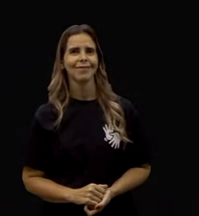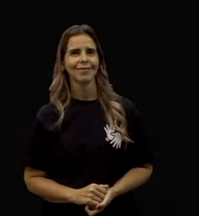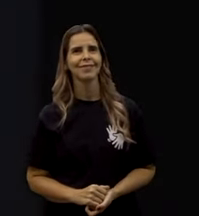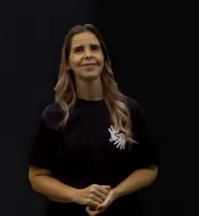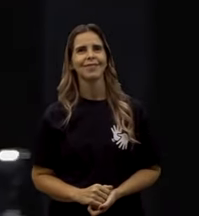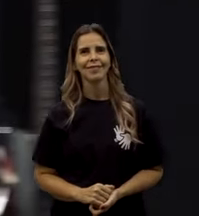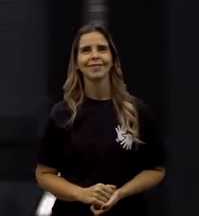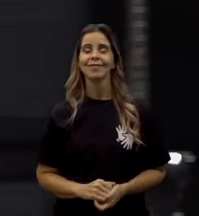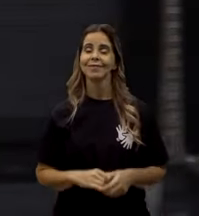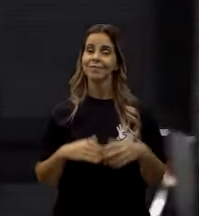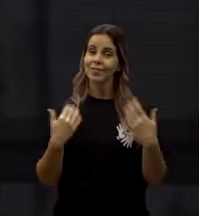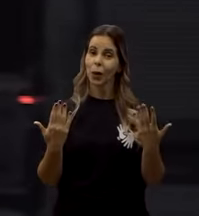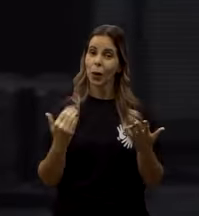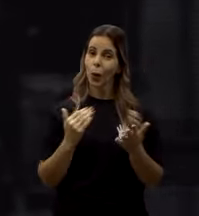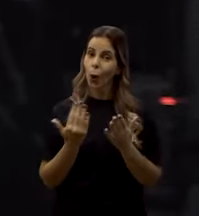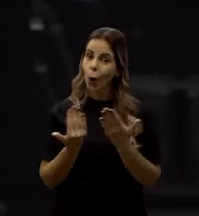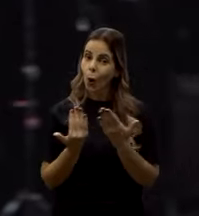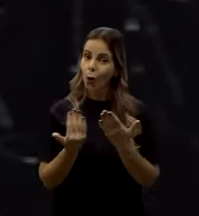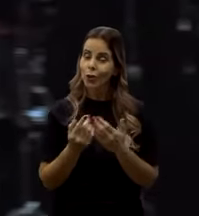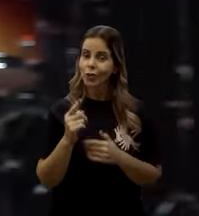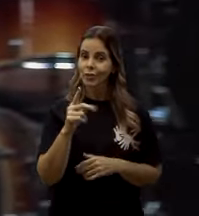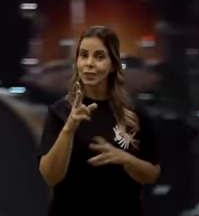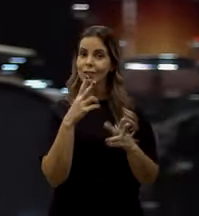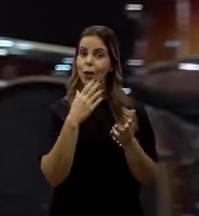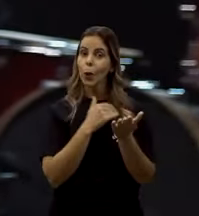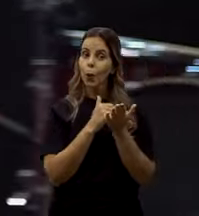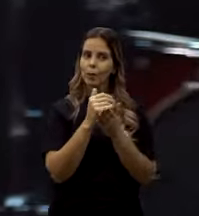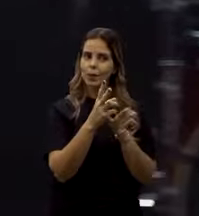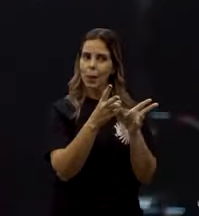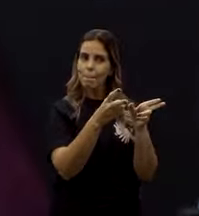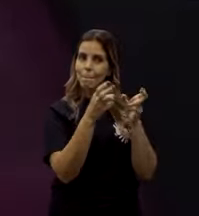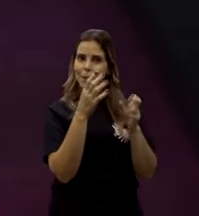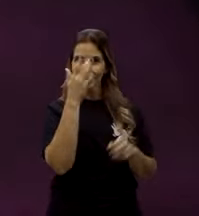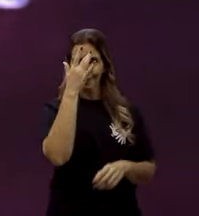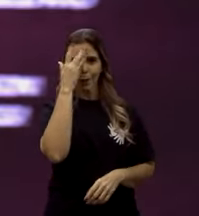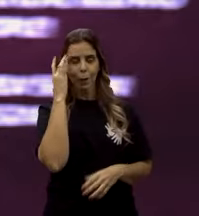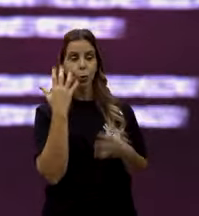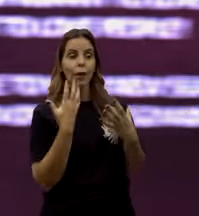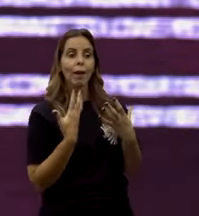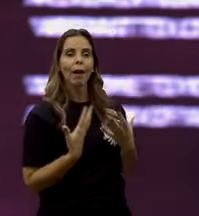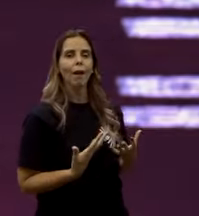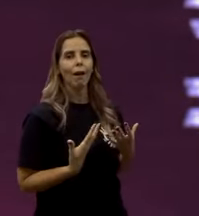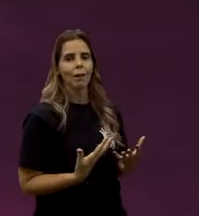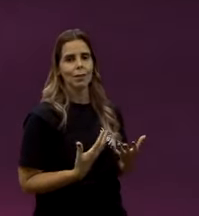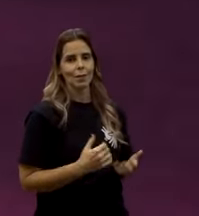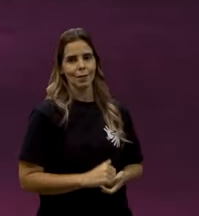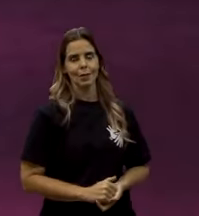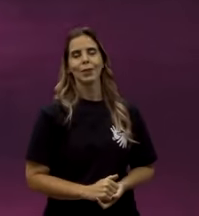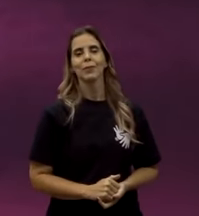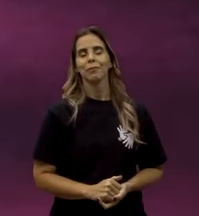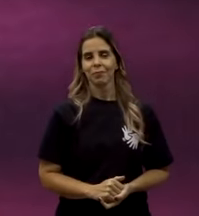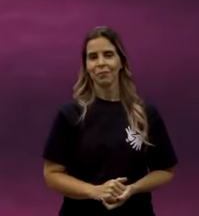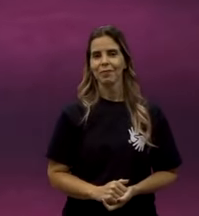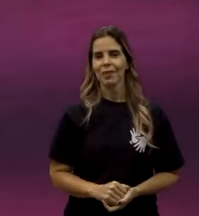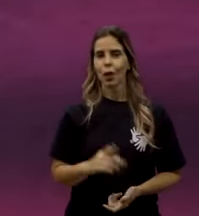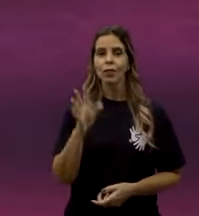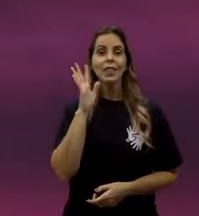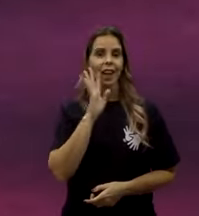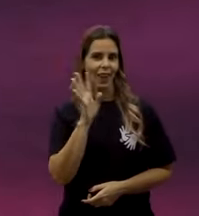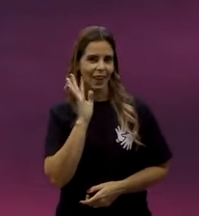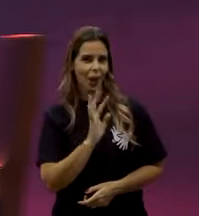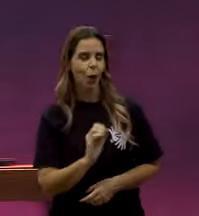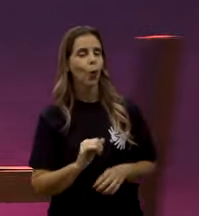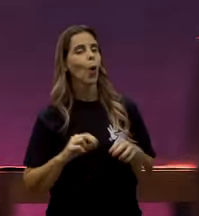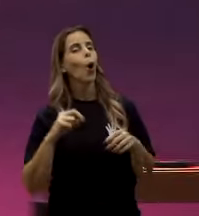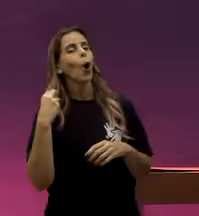Então a partir de hoje você vai começar a ver os corredor cansativo olha pro teu vizinho diga assim tu é legal ou tu é cansativo fala